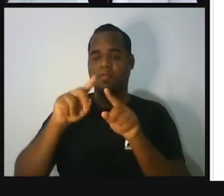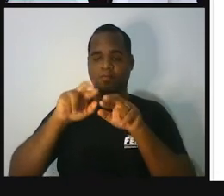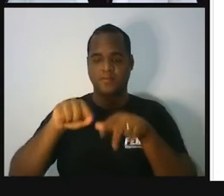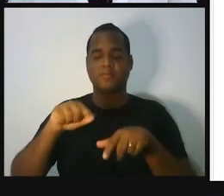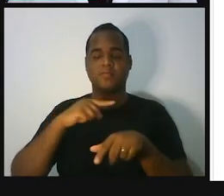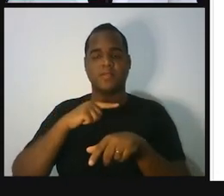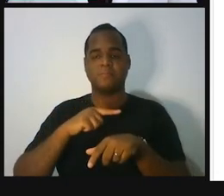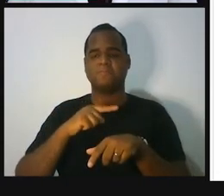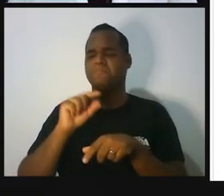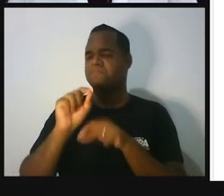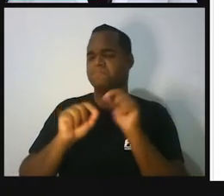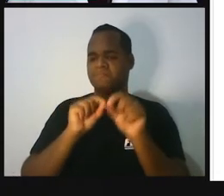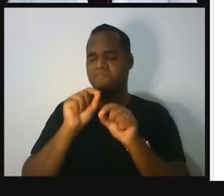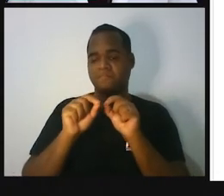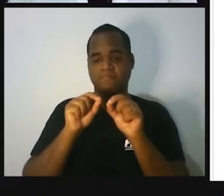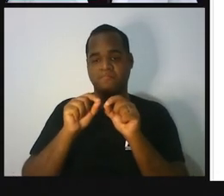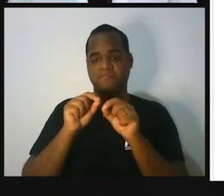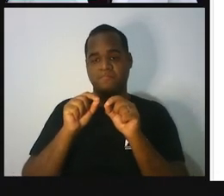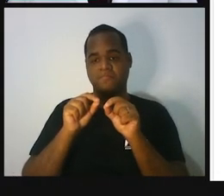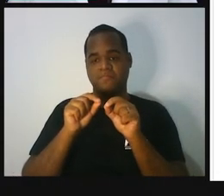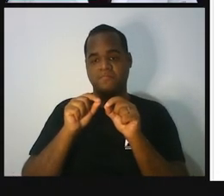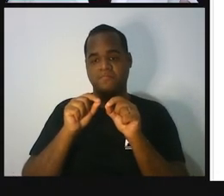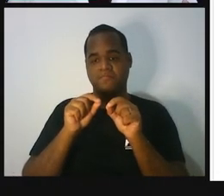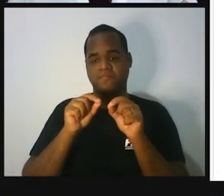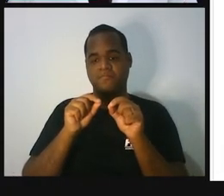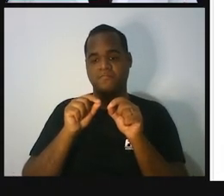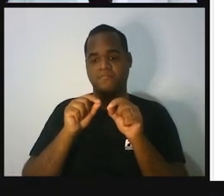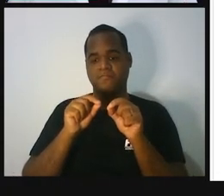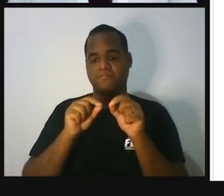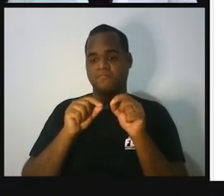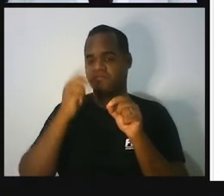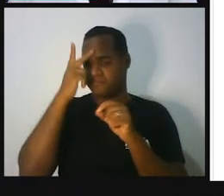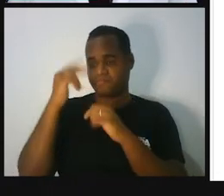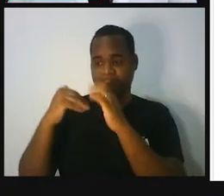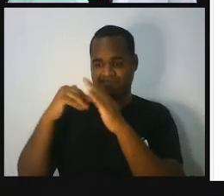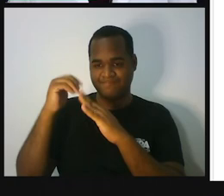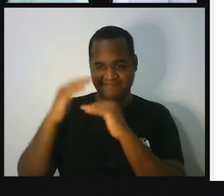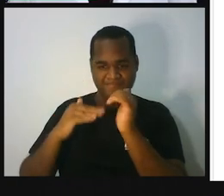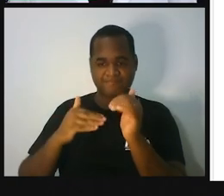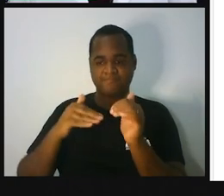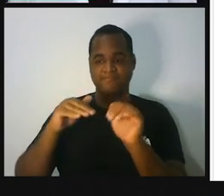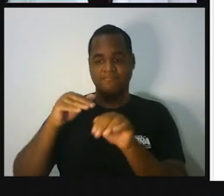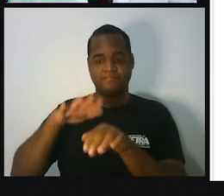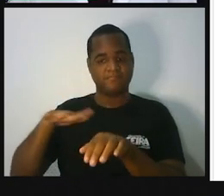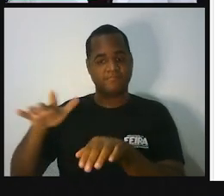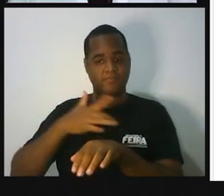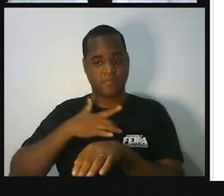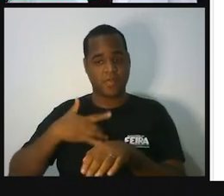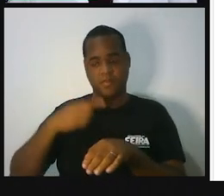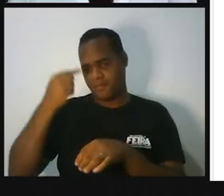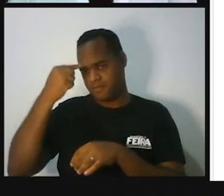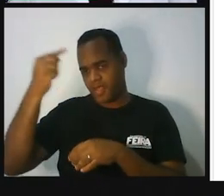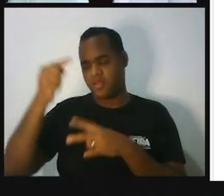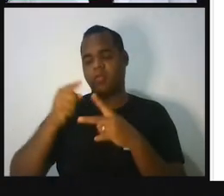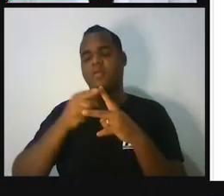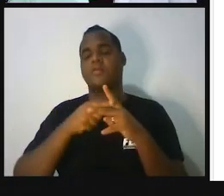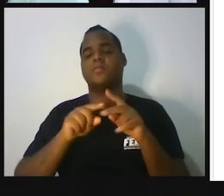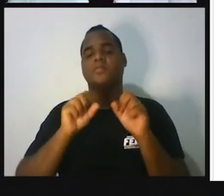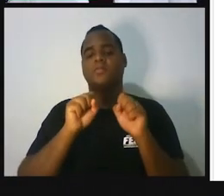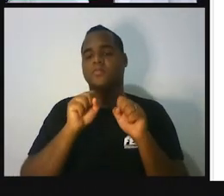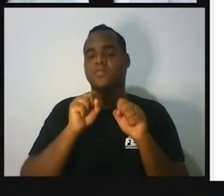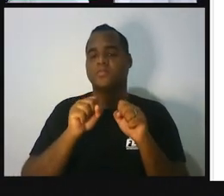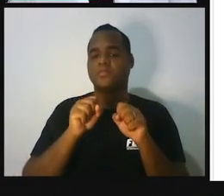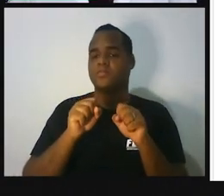uma situação né é profissionais da Saúde usa muito essa ideia de ângulo para